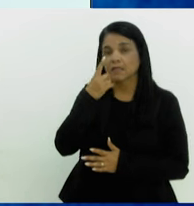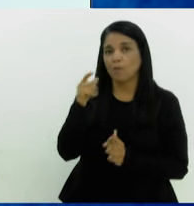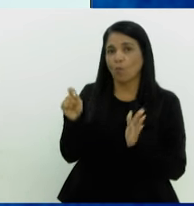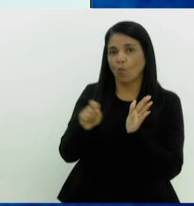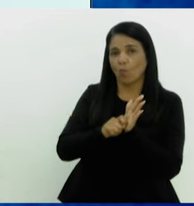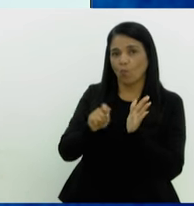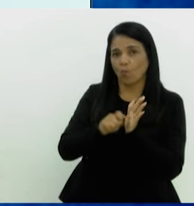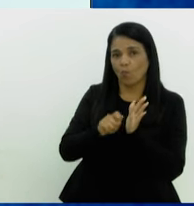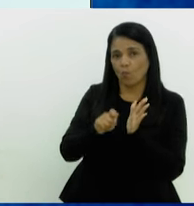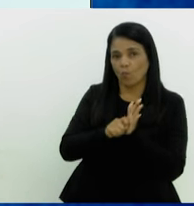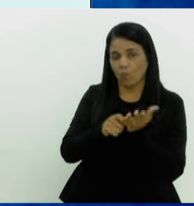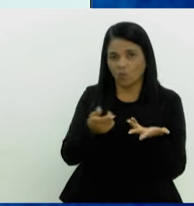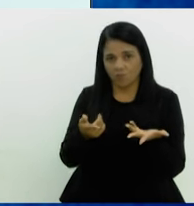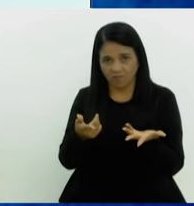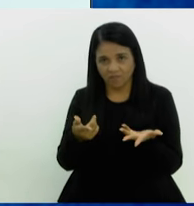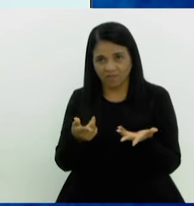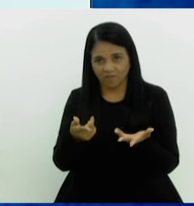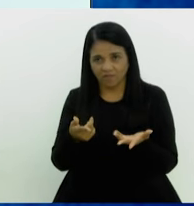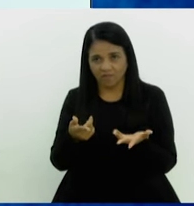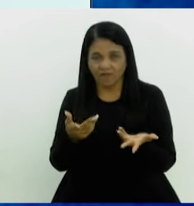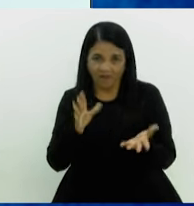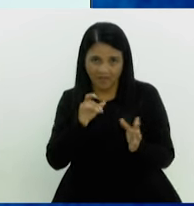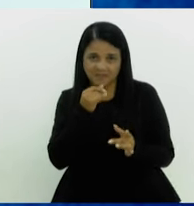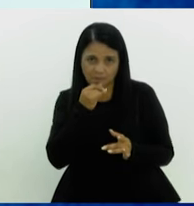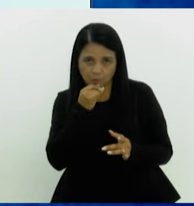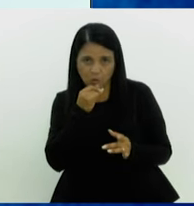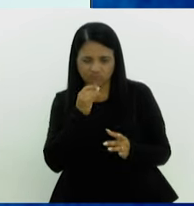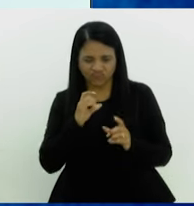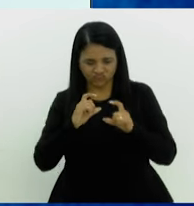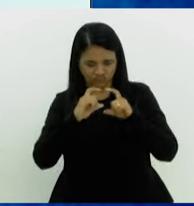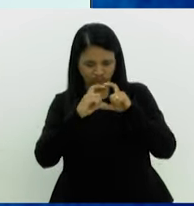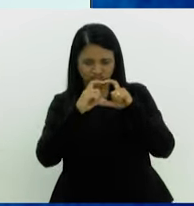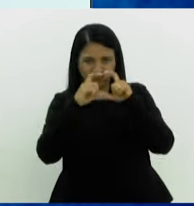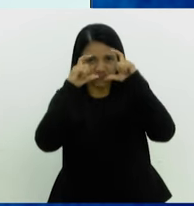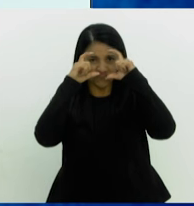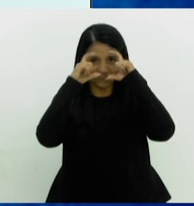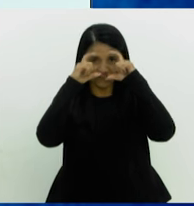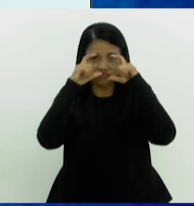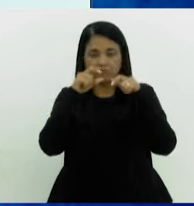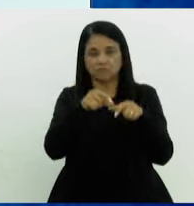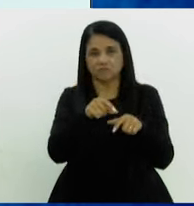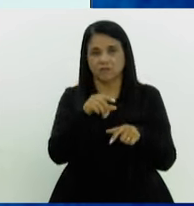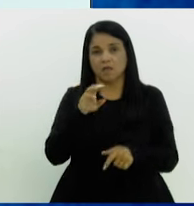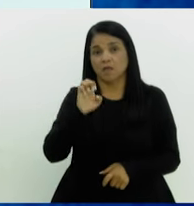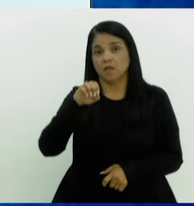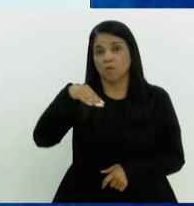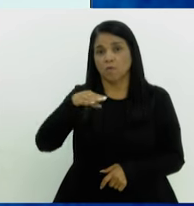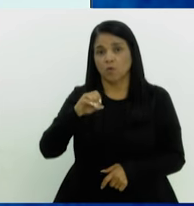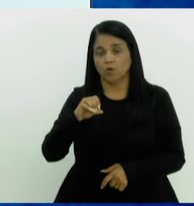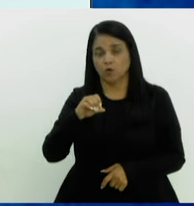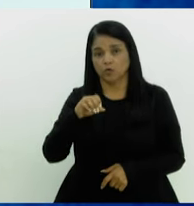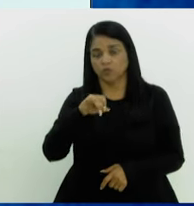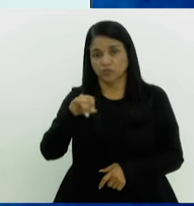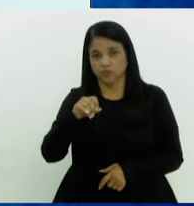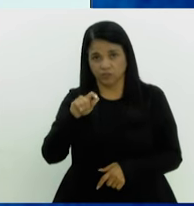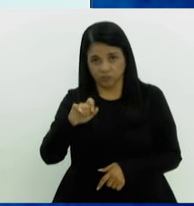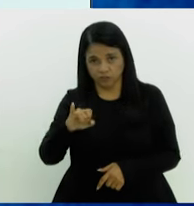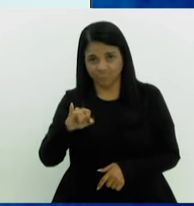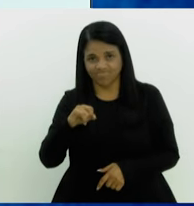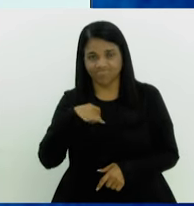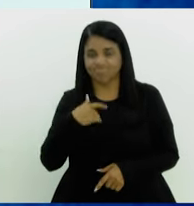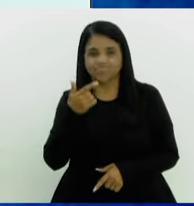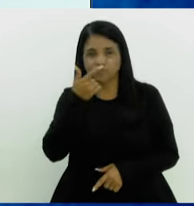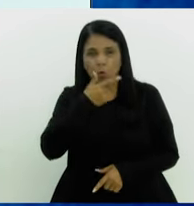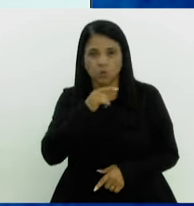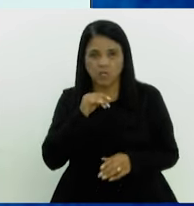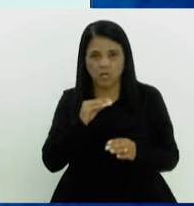ou uma um emoji ofensivo para ela naquela situação ele não sobe a pessoa não consegue comentar isso nas